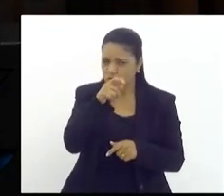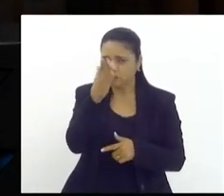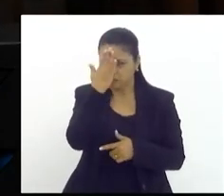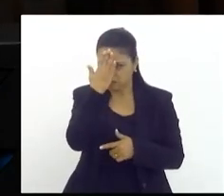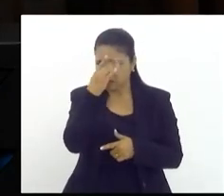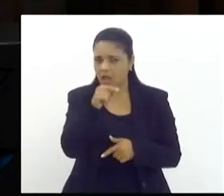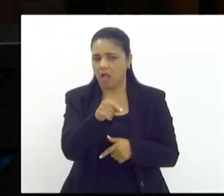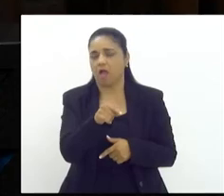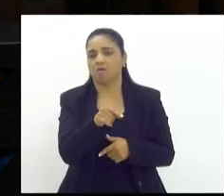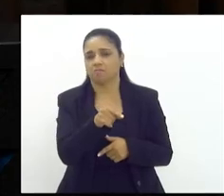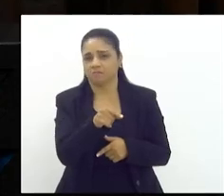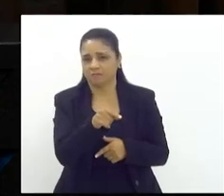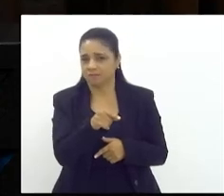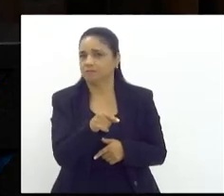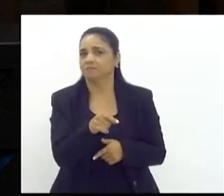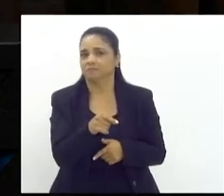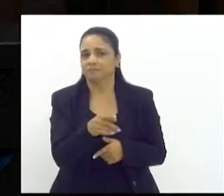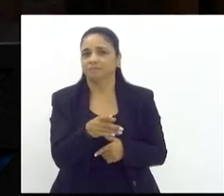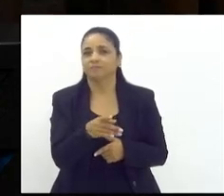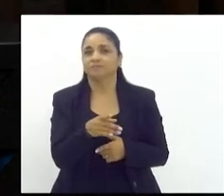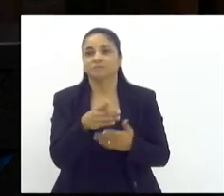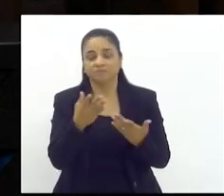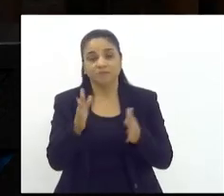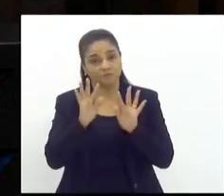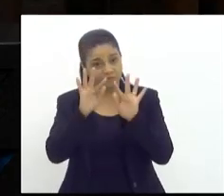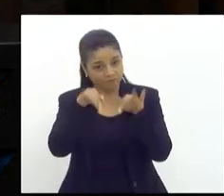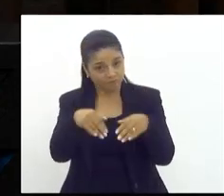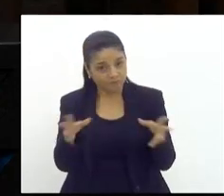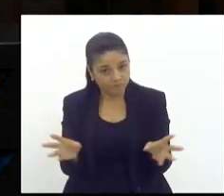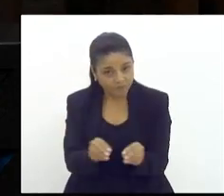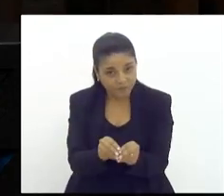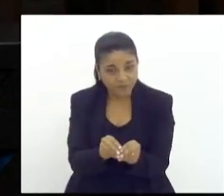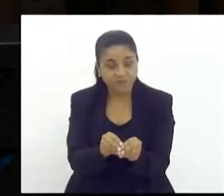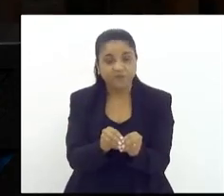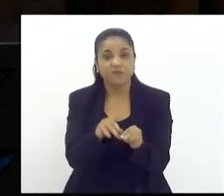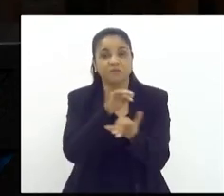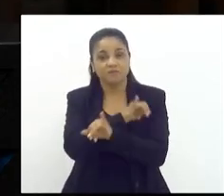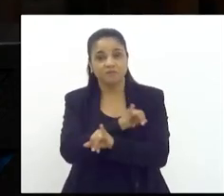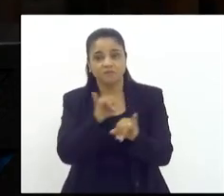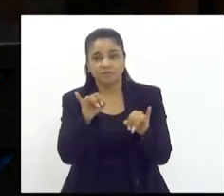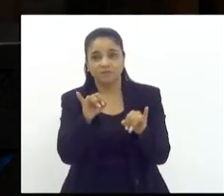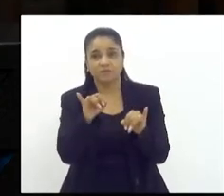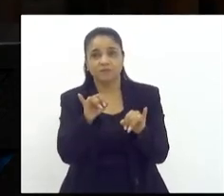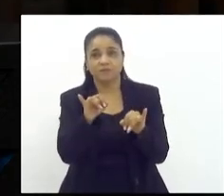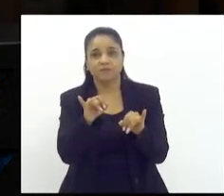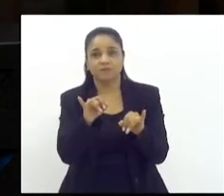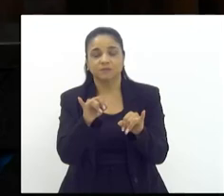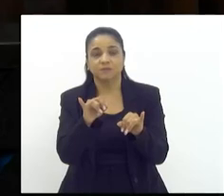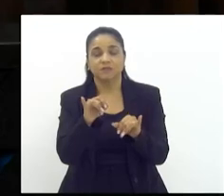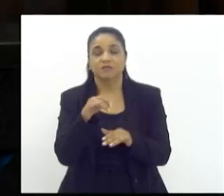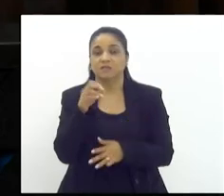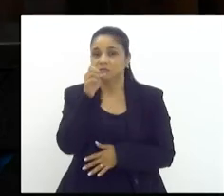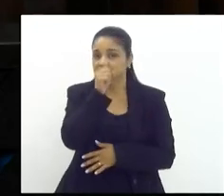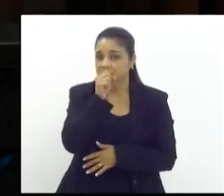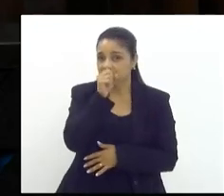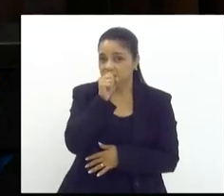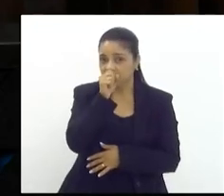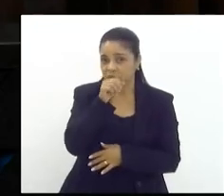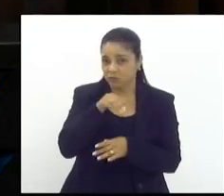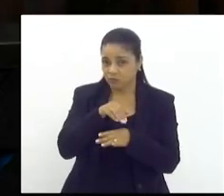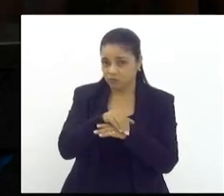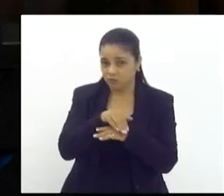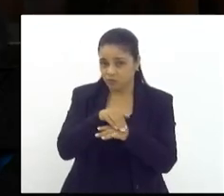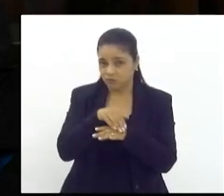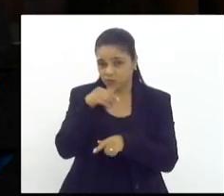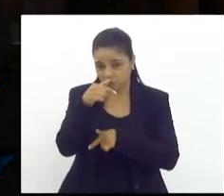sabe o que que eu tô falando mas aí para encerrar dizer que no sábado à noite porque